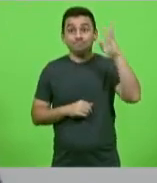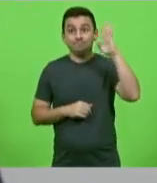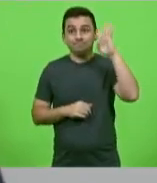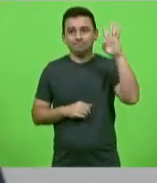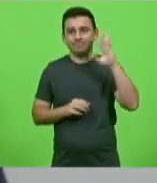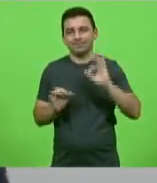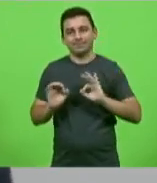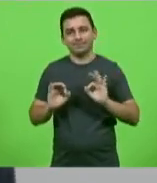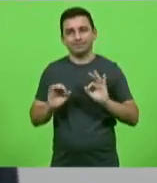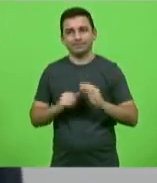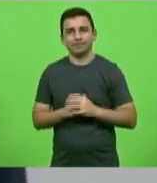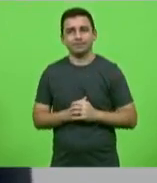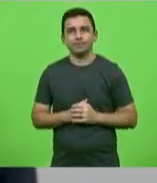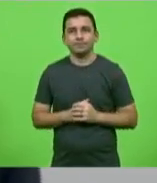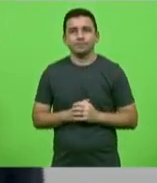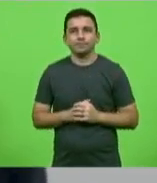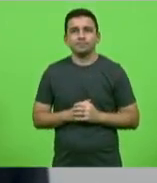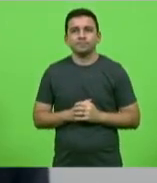Eu não posso fazê-la.